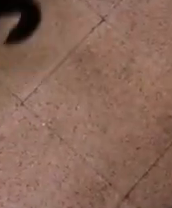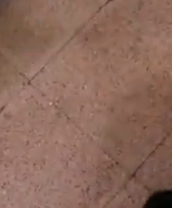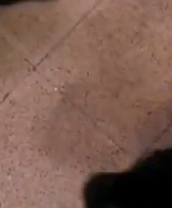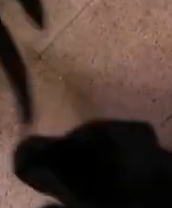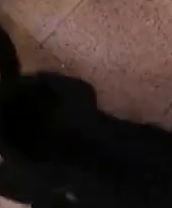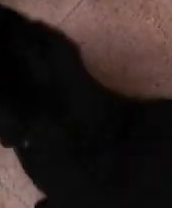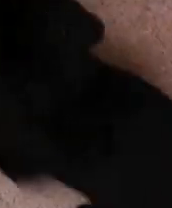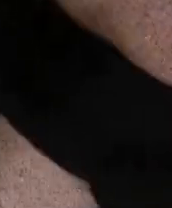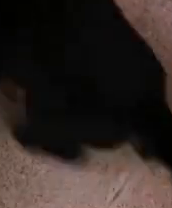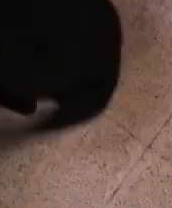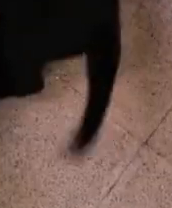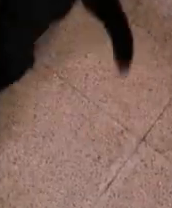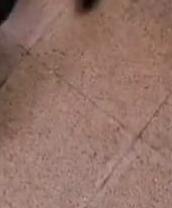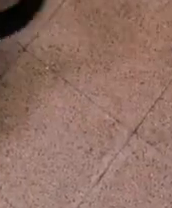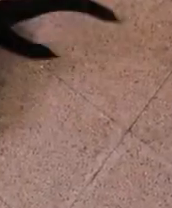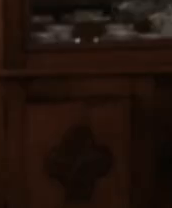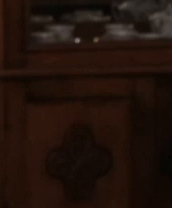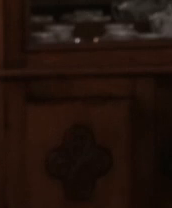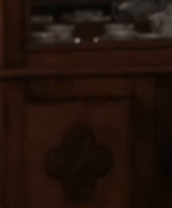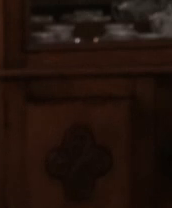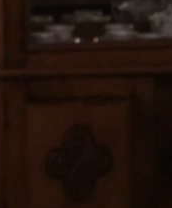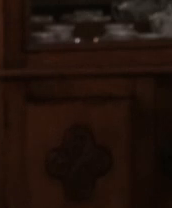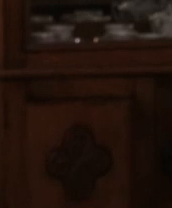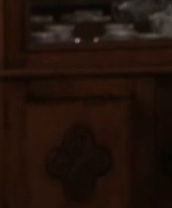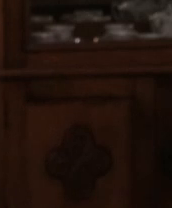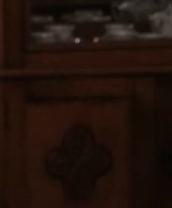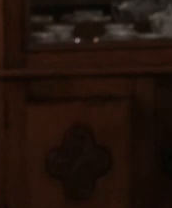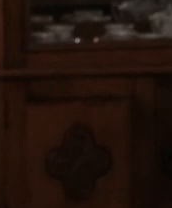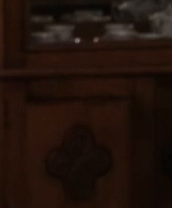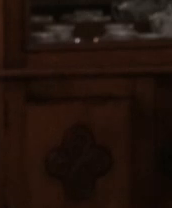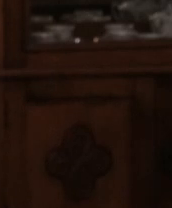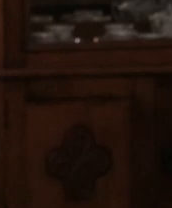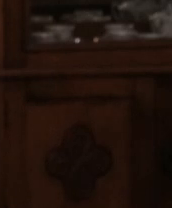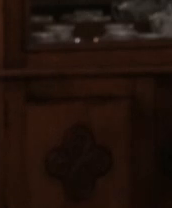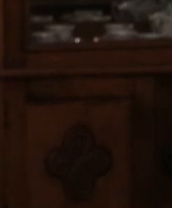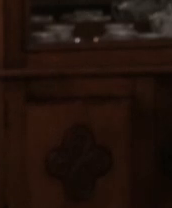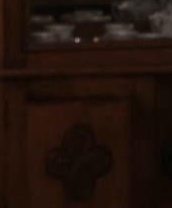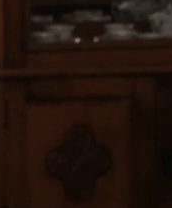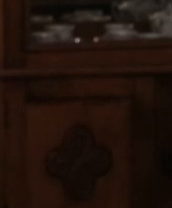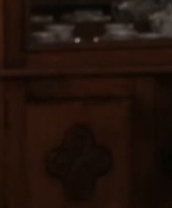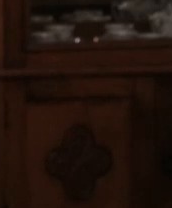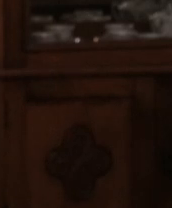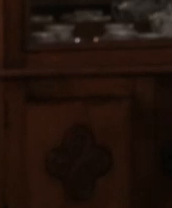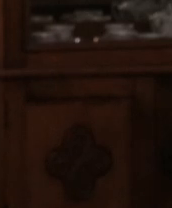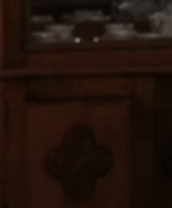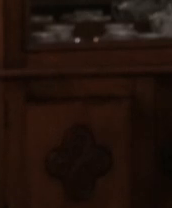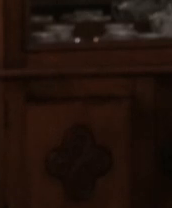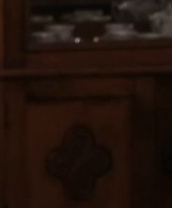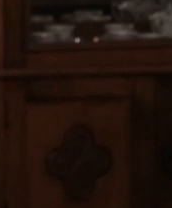A escola deve estar pronta em agosto.